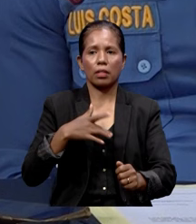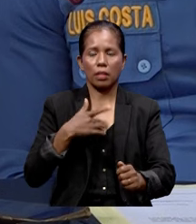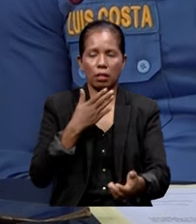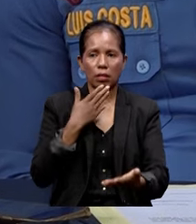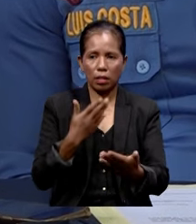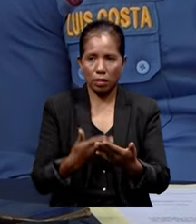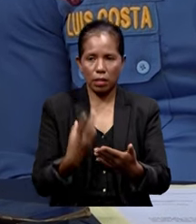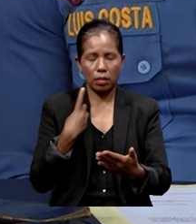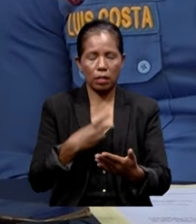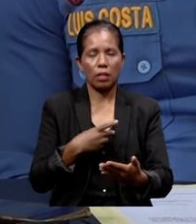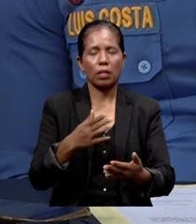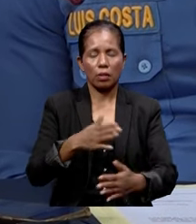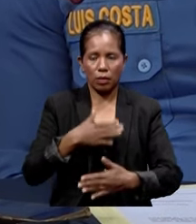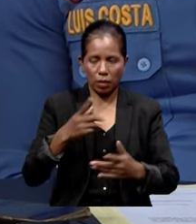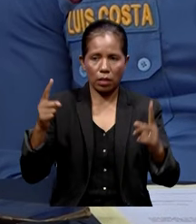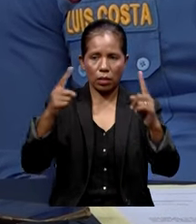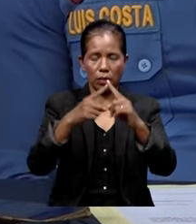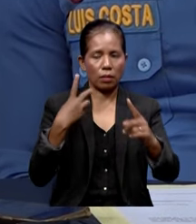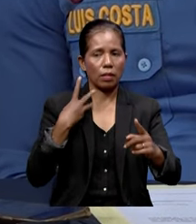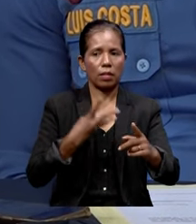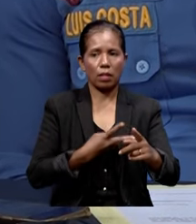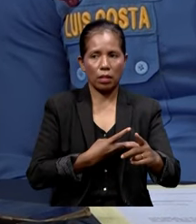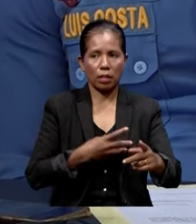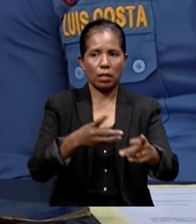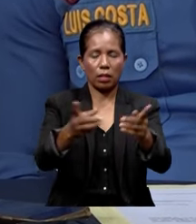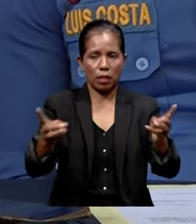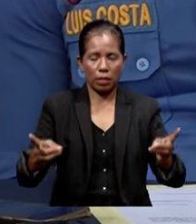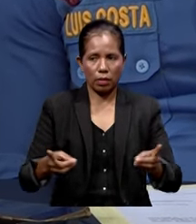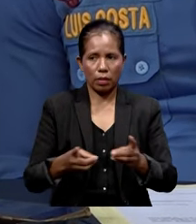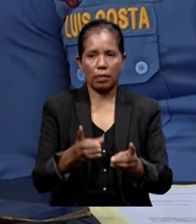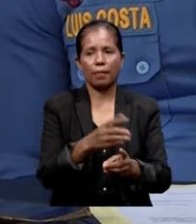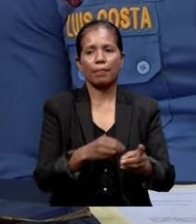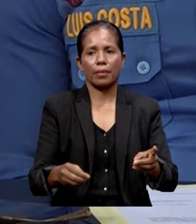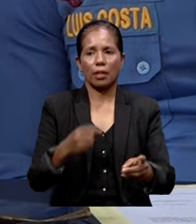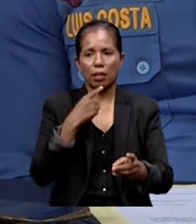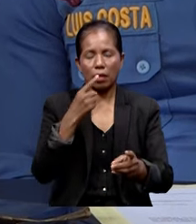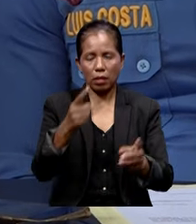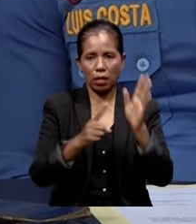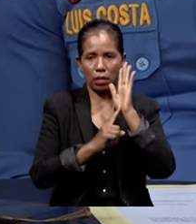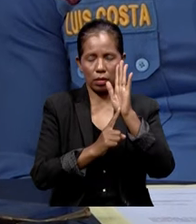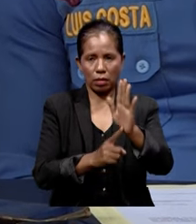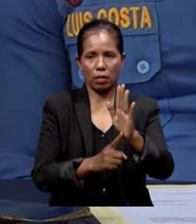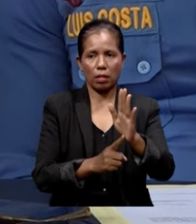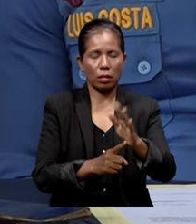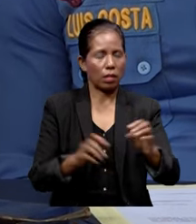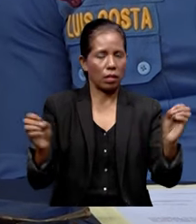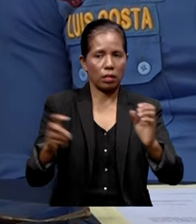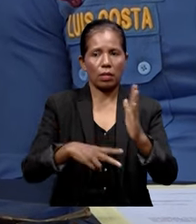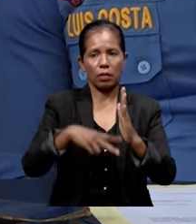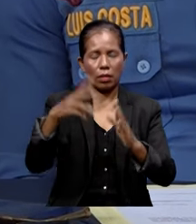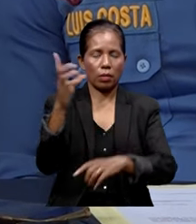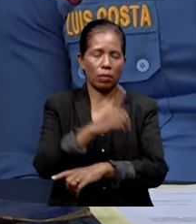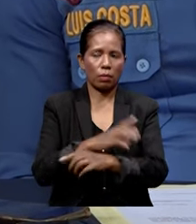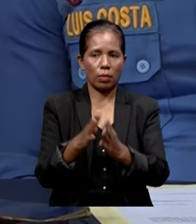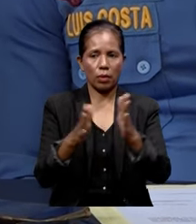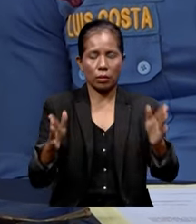e estamos sente confortável todo o que destino. E liu se meio da nemos, a dali da tam foi a noin, lá os de valor um pouco será nessa nem, mas